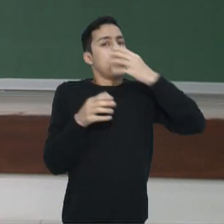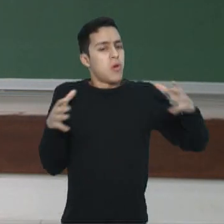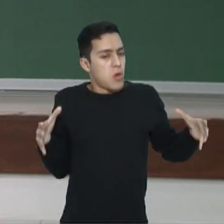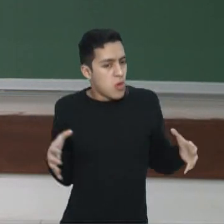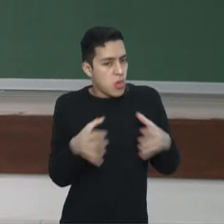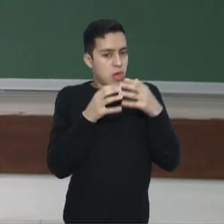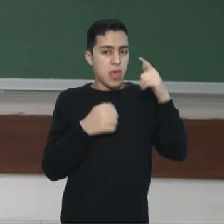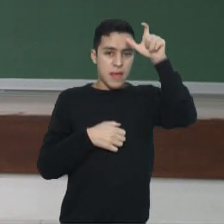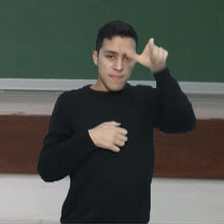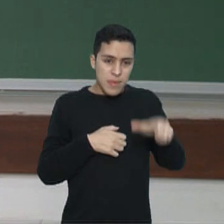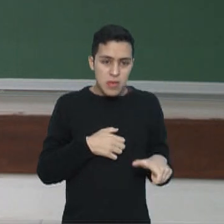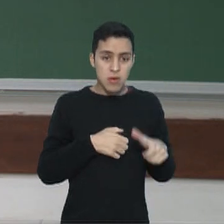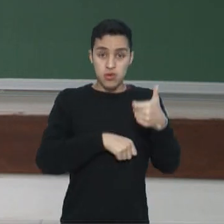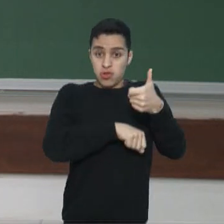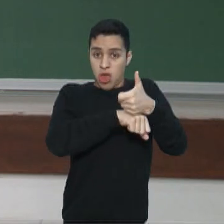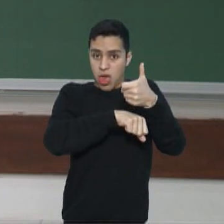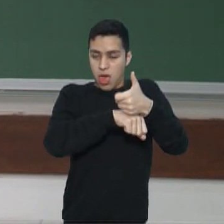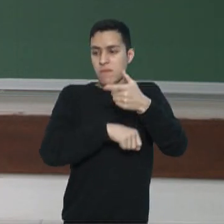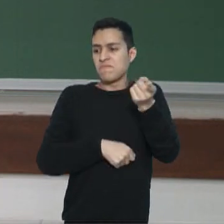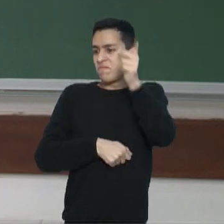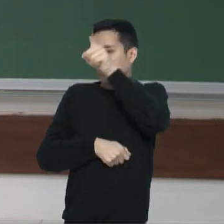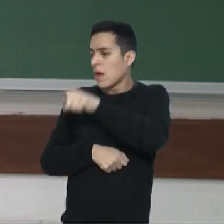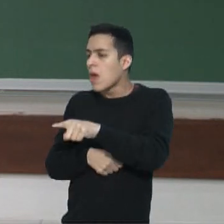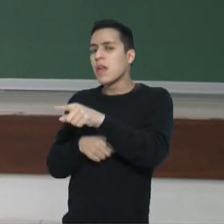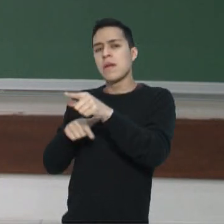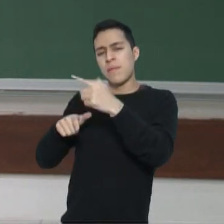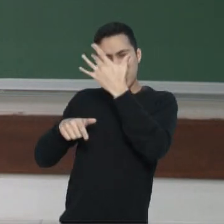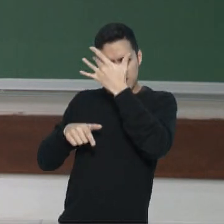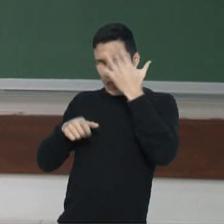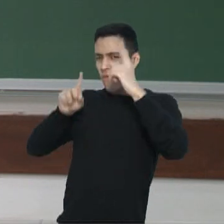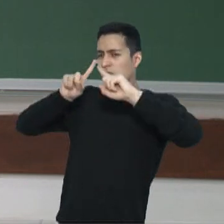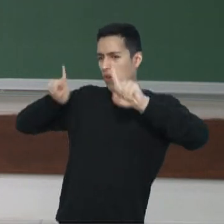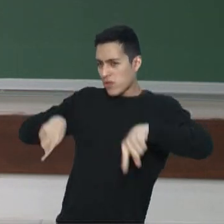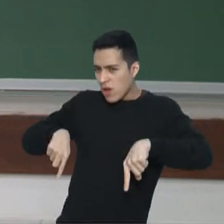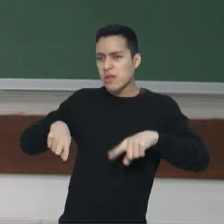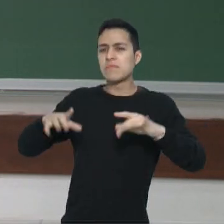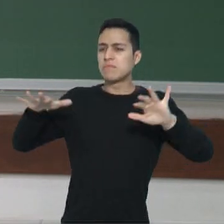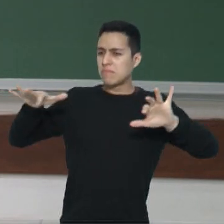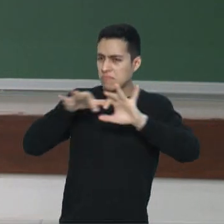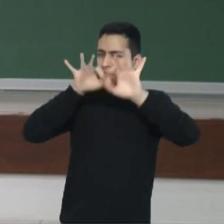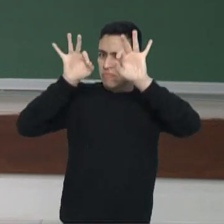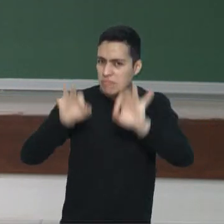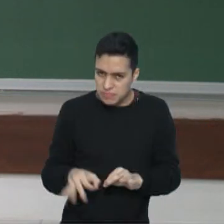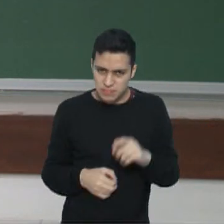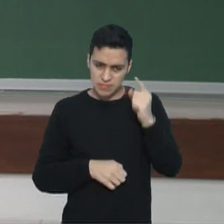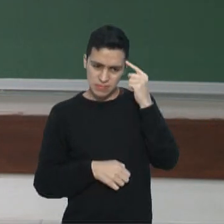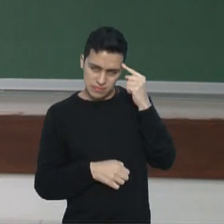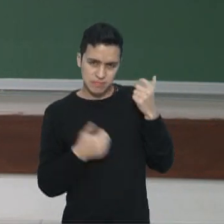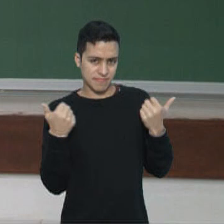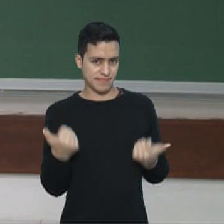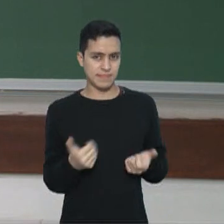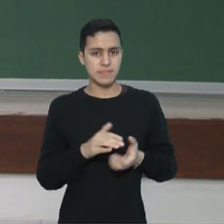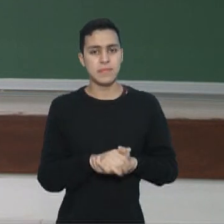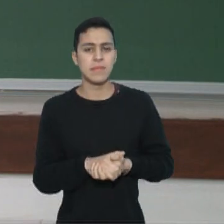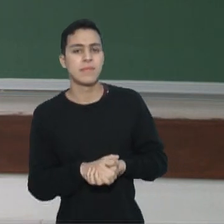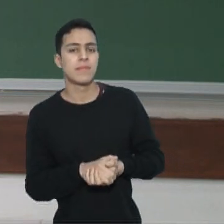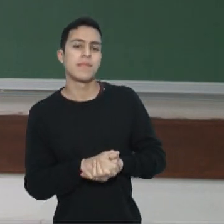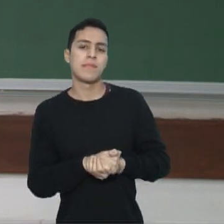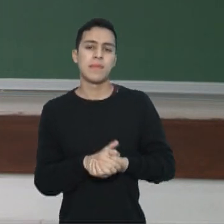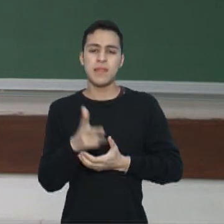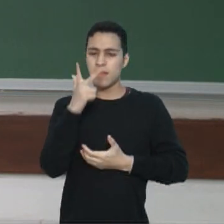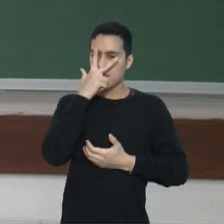o empregador tenha a sua atividade legislada, também o empregado. É uma questão